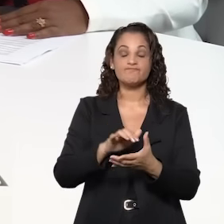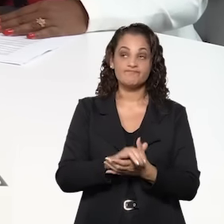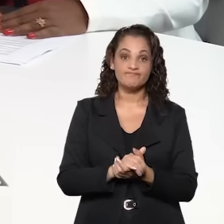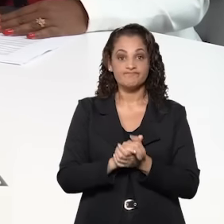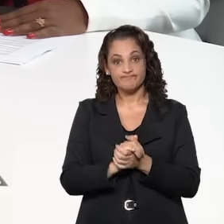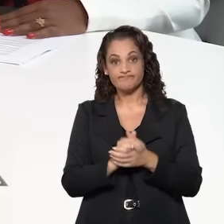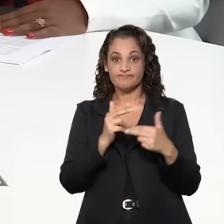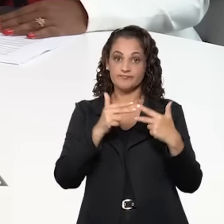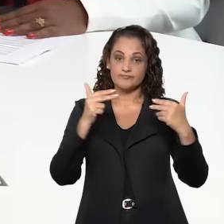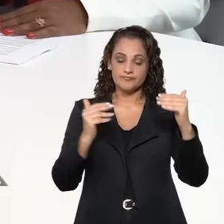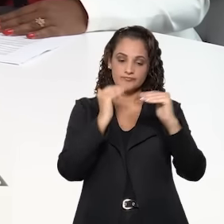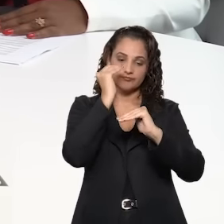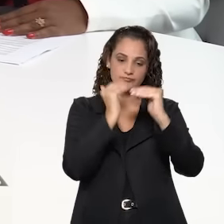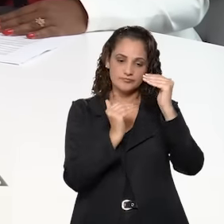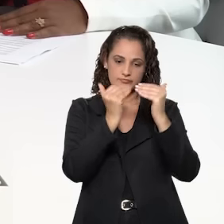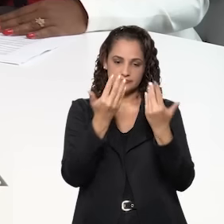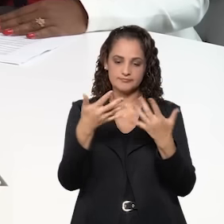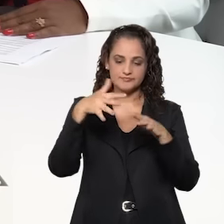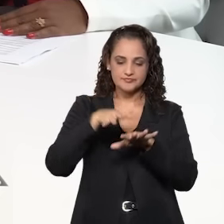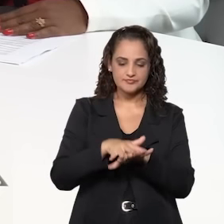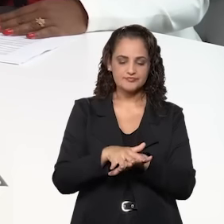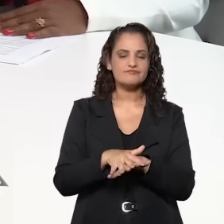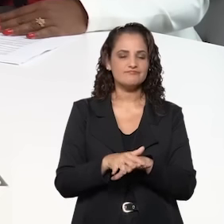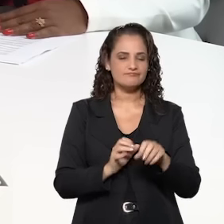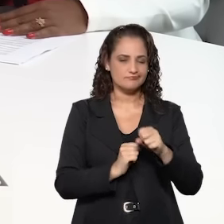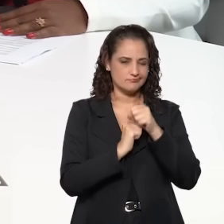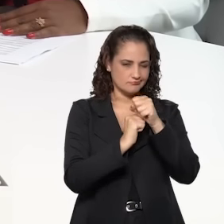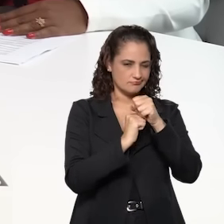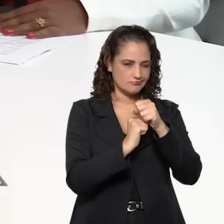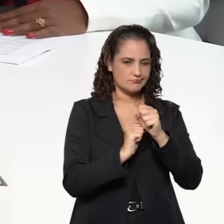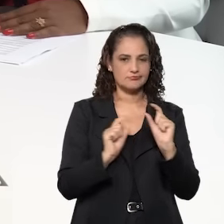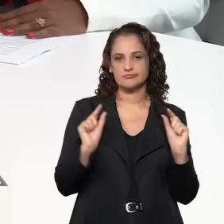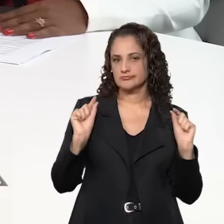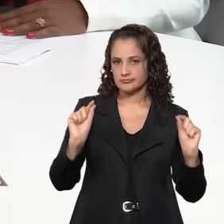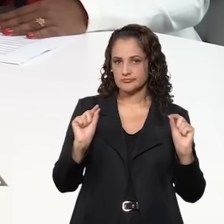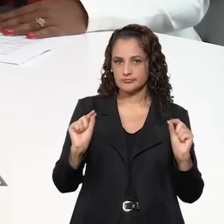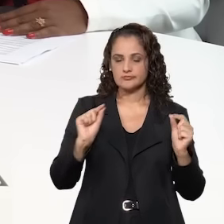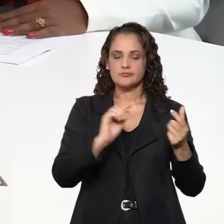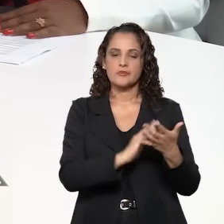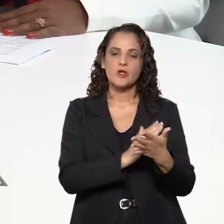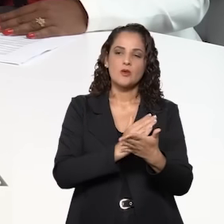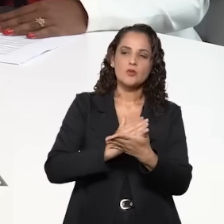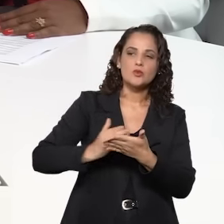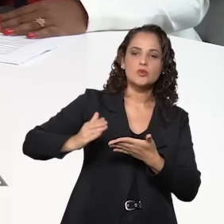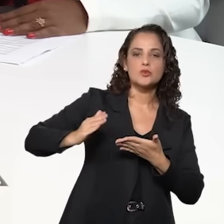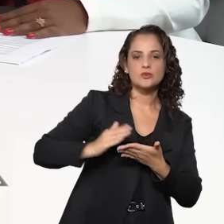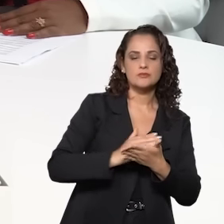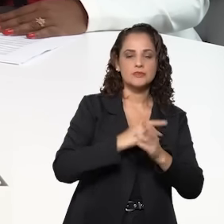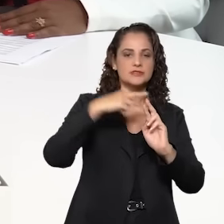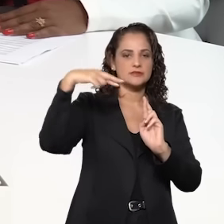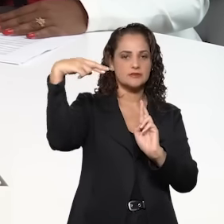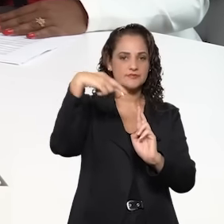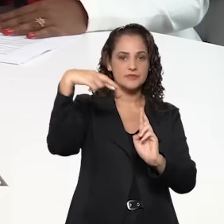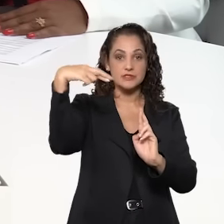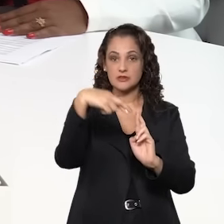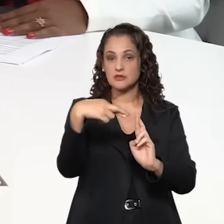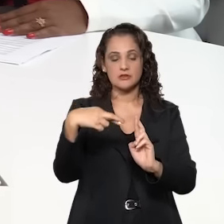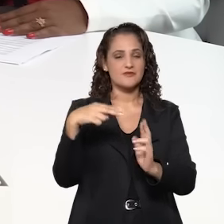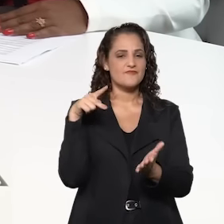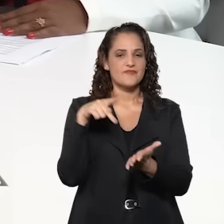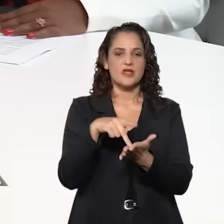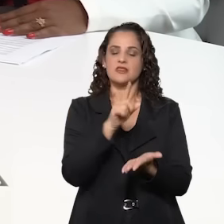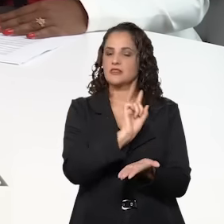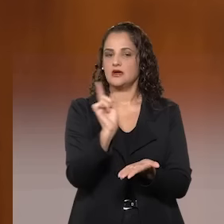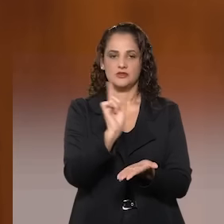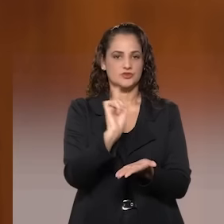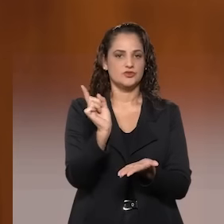diversidade Equidade e inclusão elas estão apoiadas em algumas referências que não são